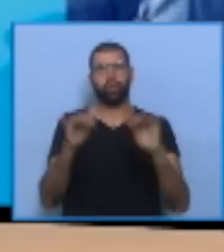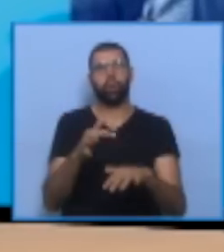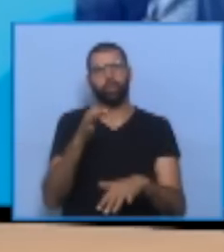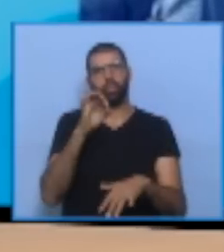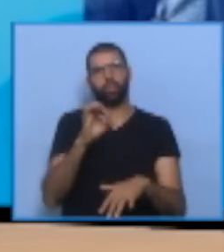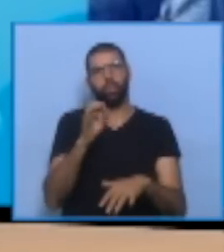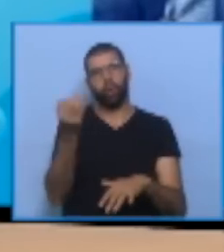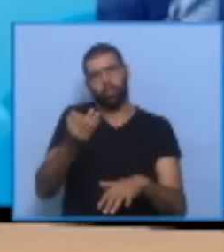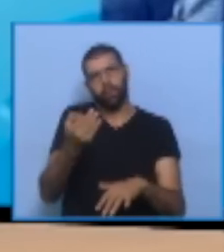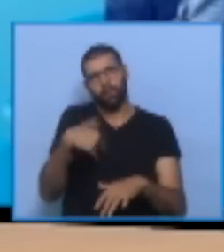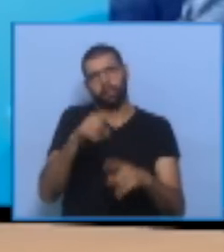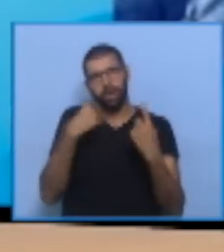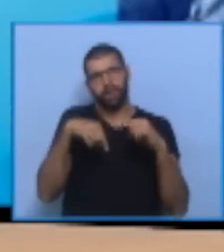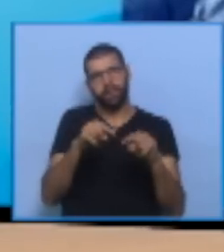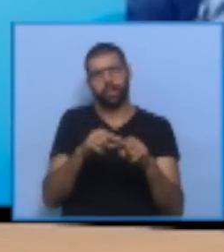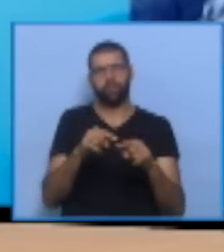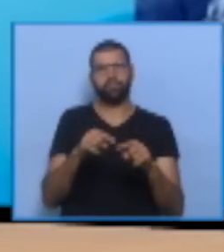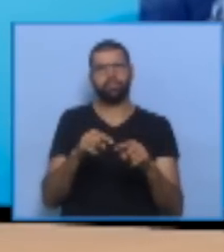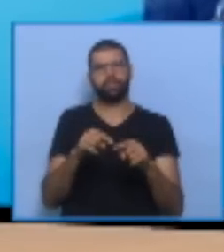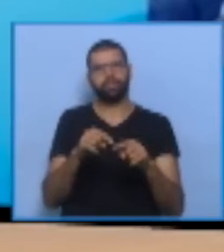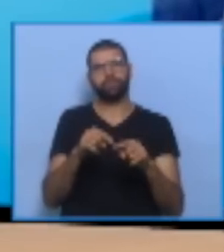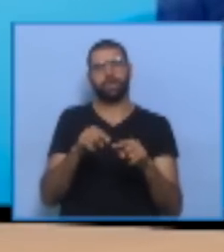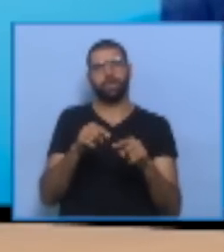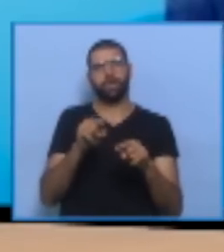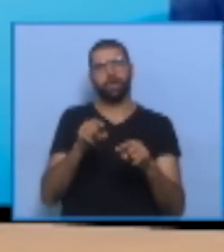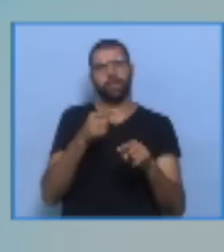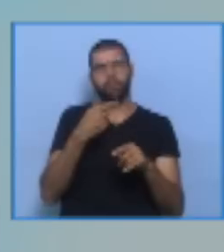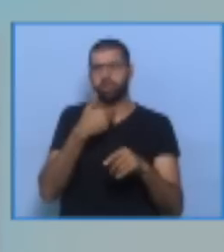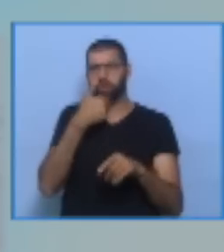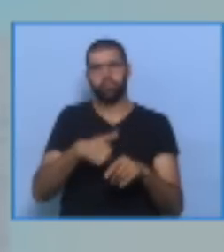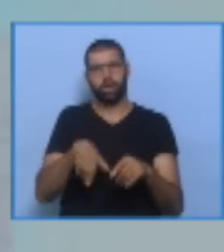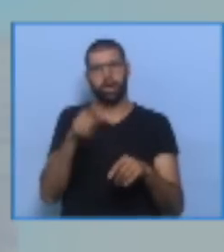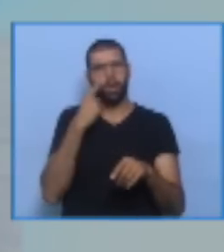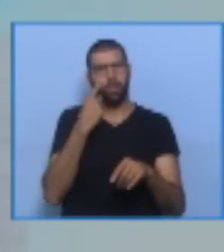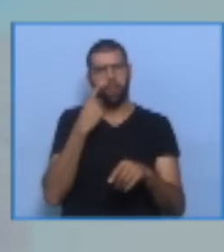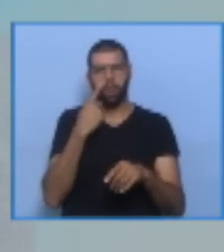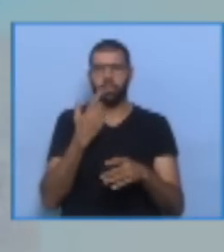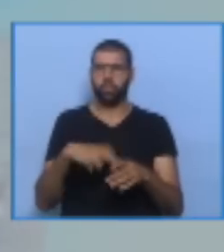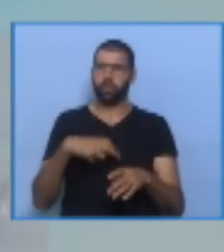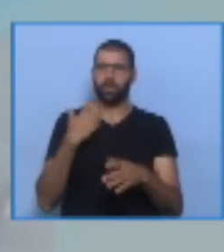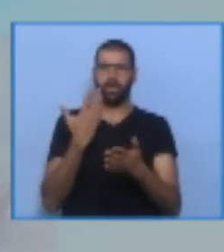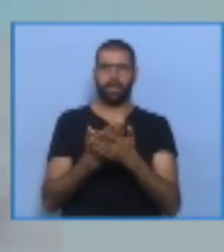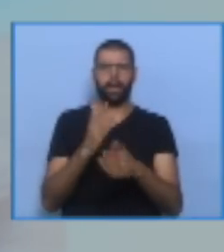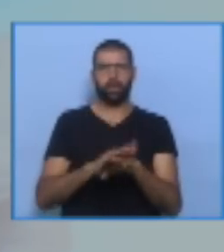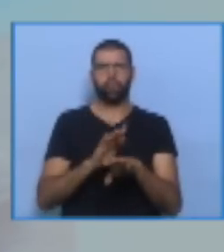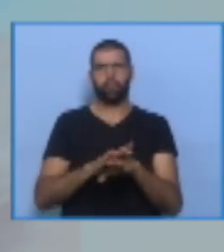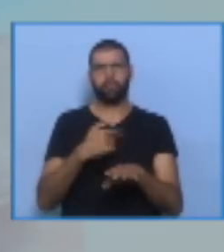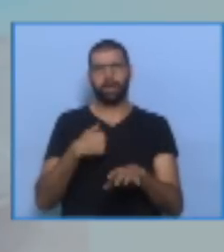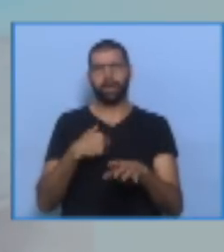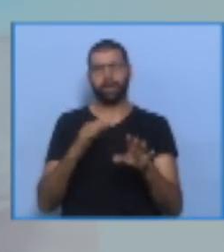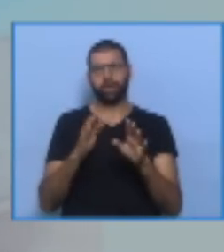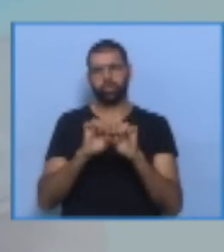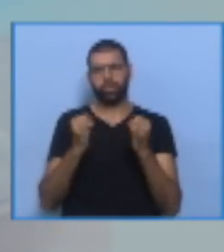seminário diocesano de Vilar. Isto acaba por ser uma experiência muito enriquecedora, porque sabendo nós que a sociedade de São Vicente de